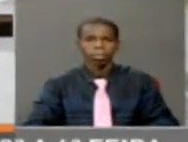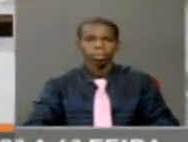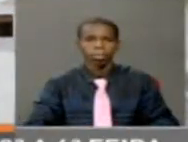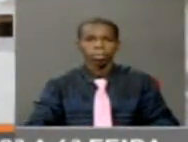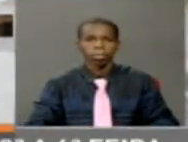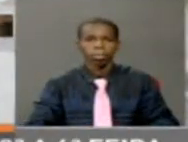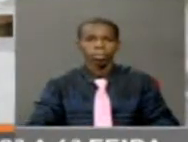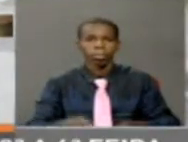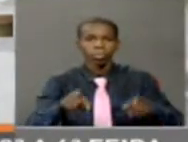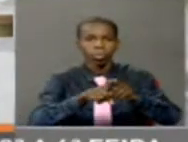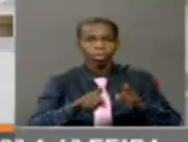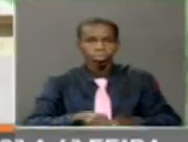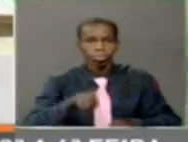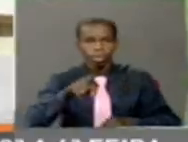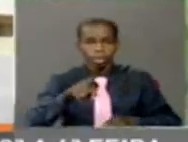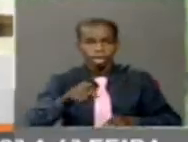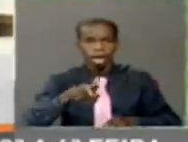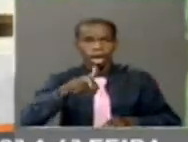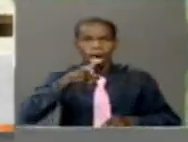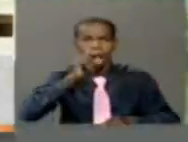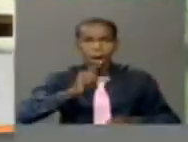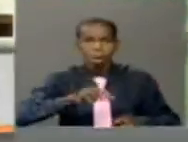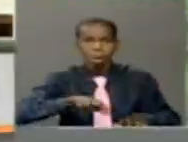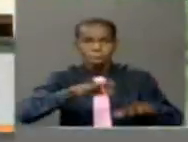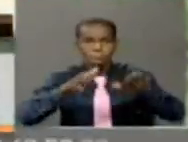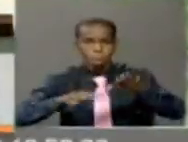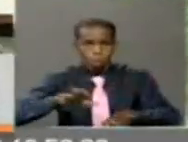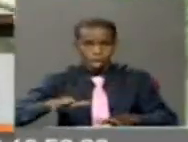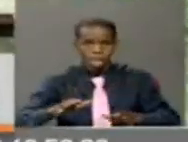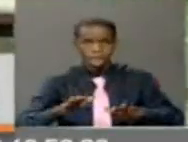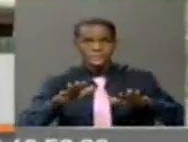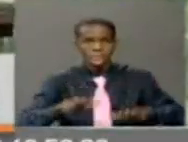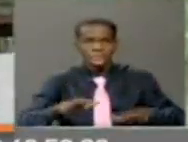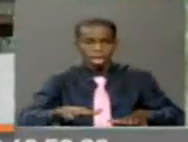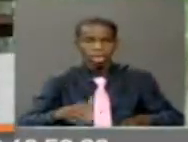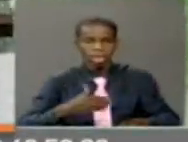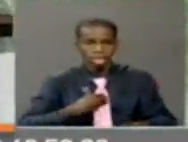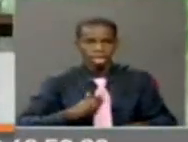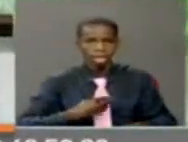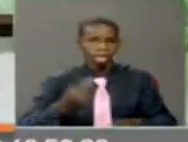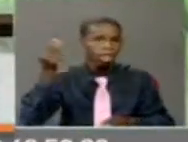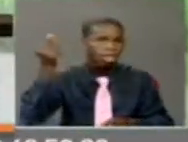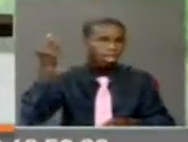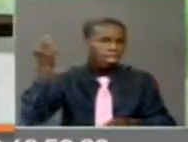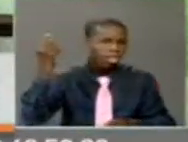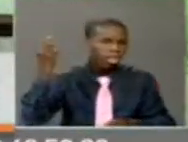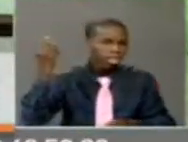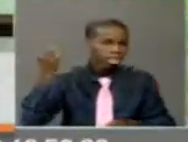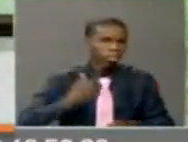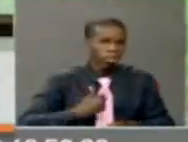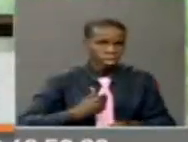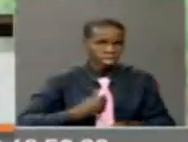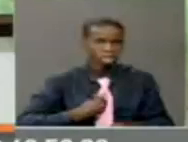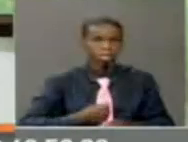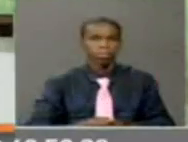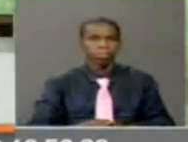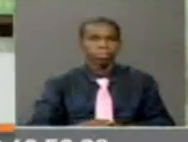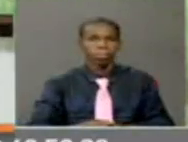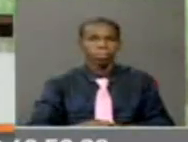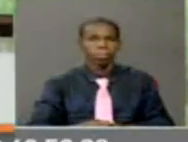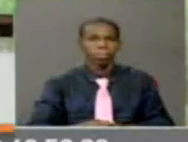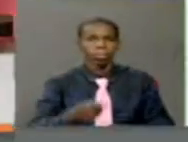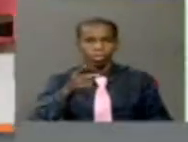O silêncio na lagoa que surgiu há muitos séculos, antes mesmo da chegada dos portugueses ao reino do Congo, é absoluto. Estamos